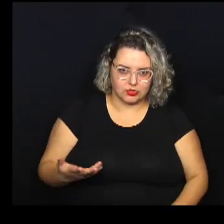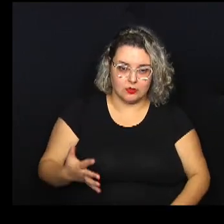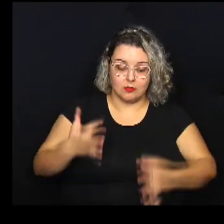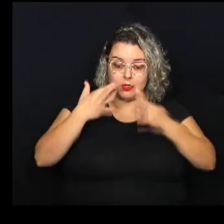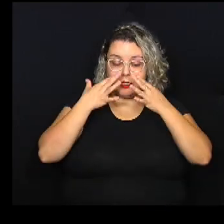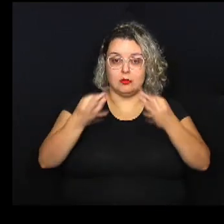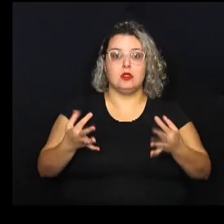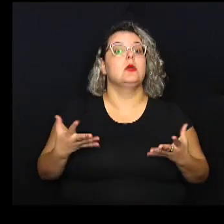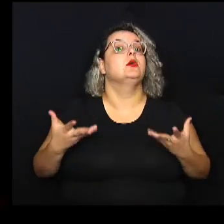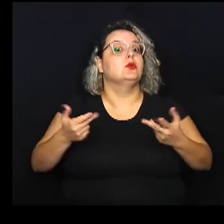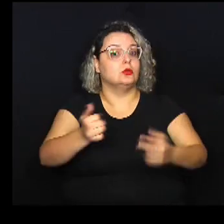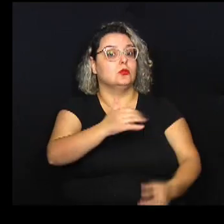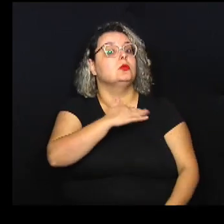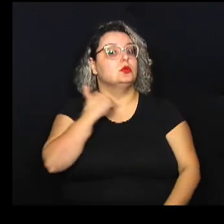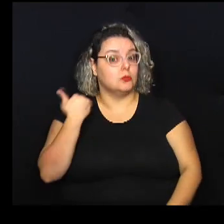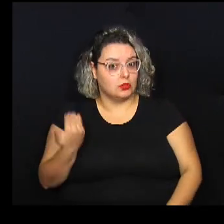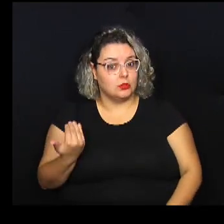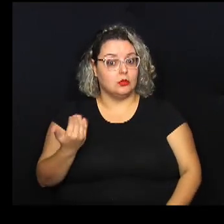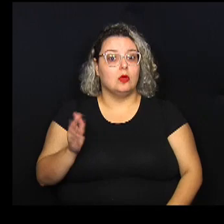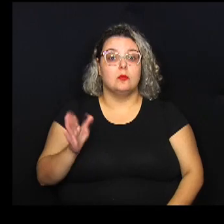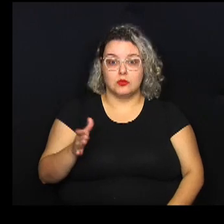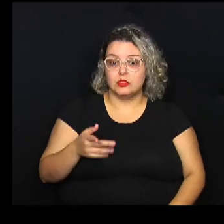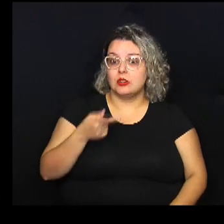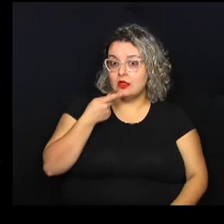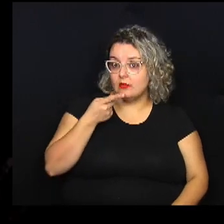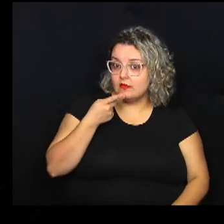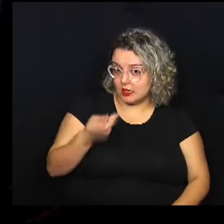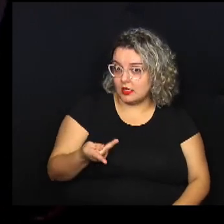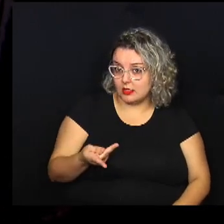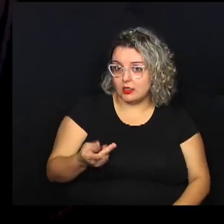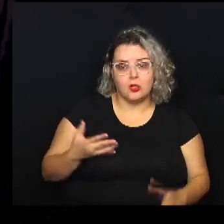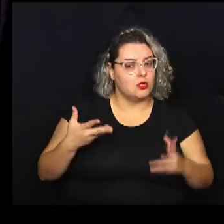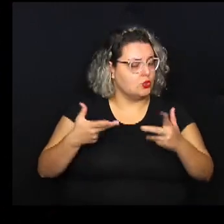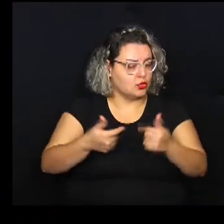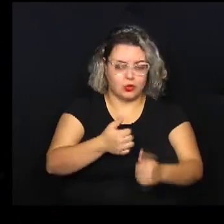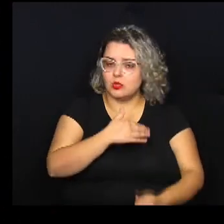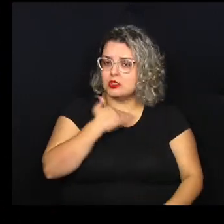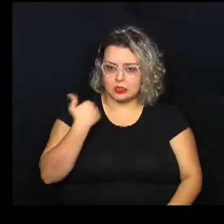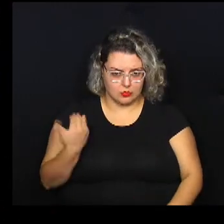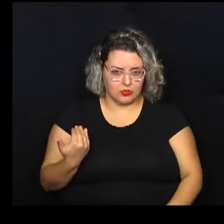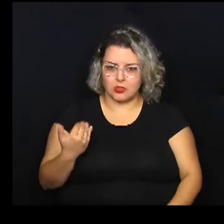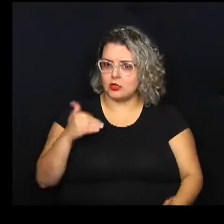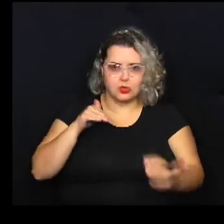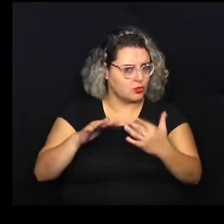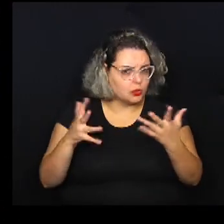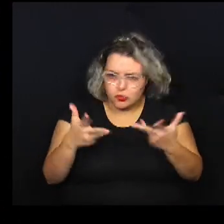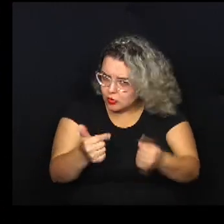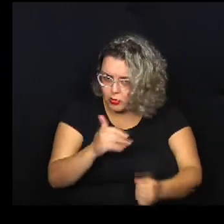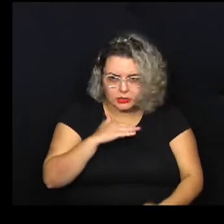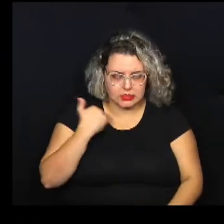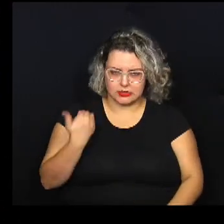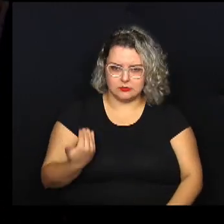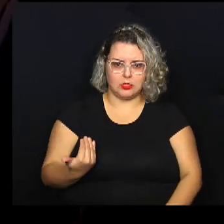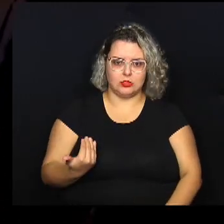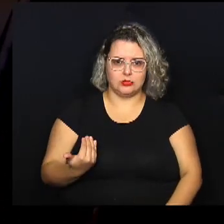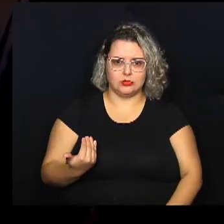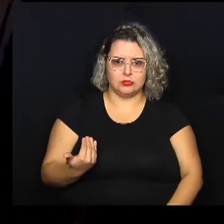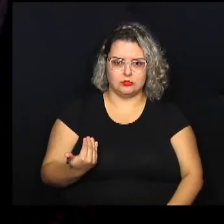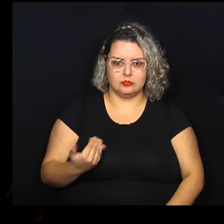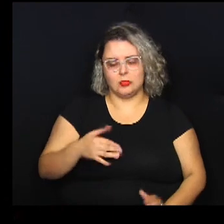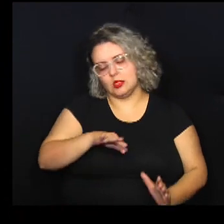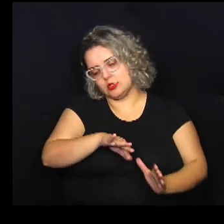as mortes, como eu havia começado a falar, todas as mortes no trânsito, todas,